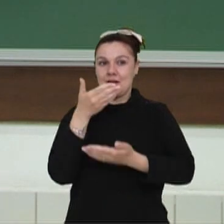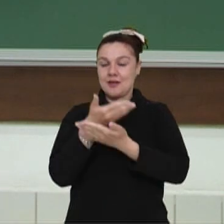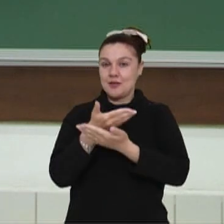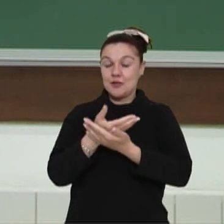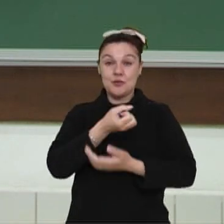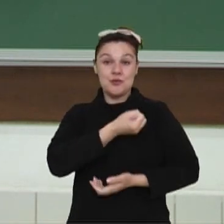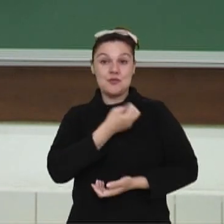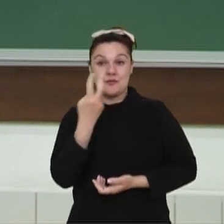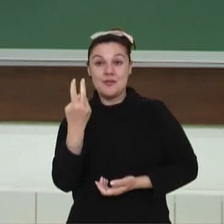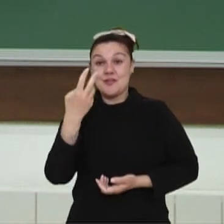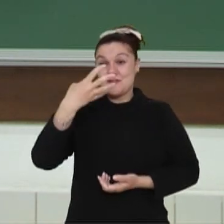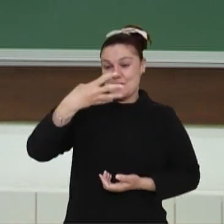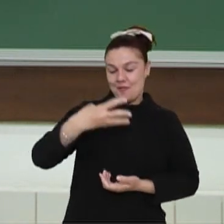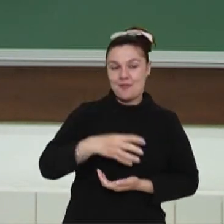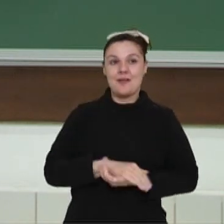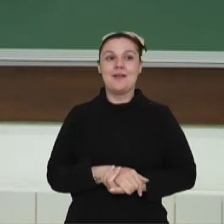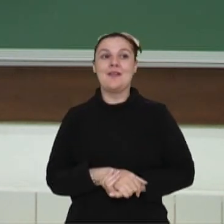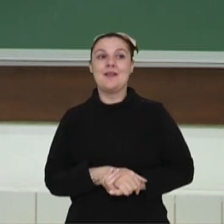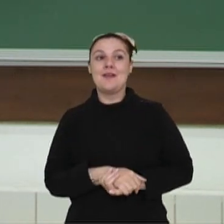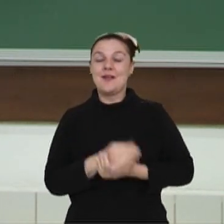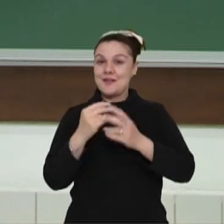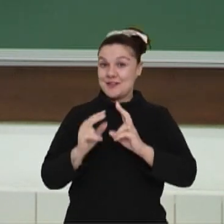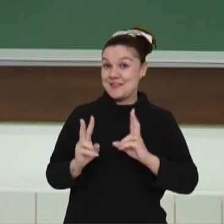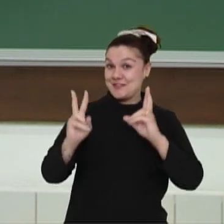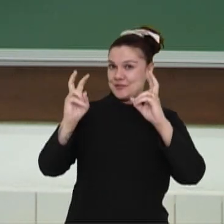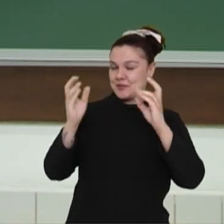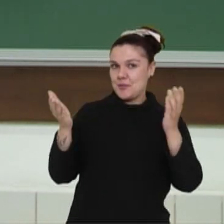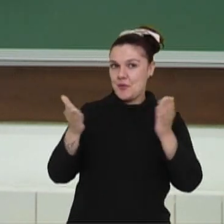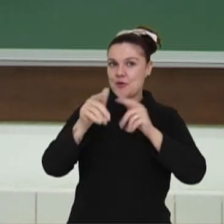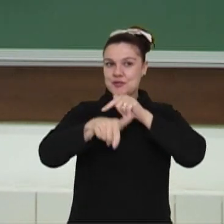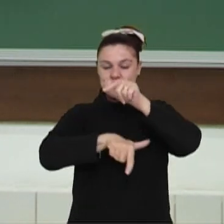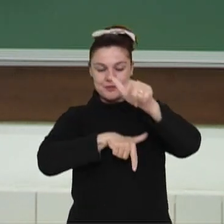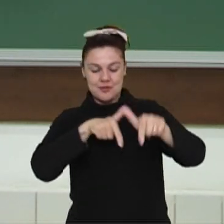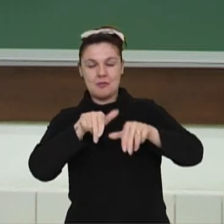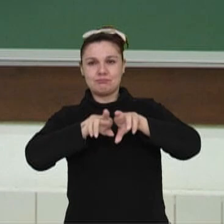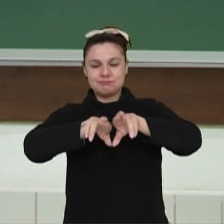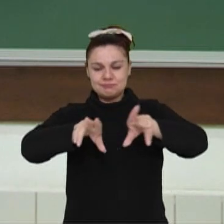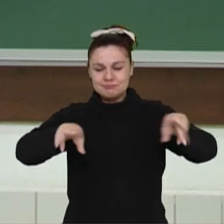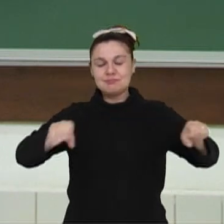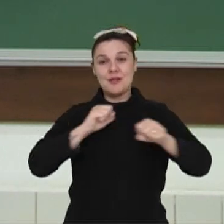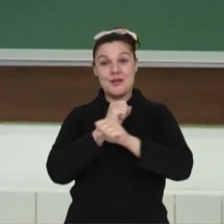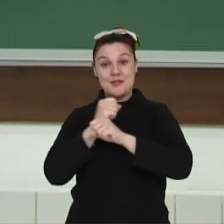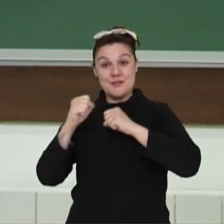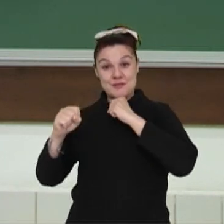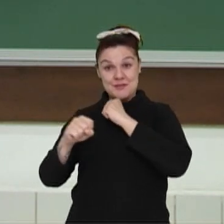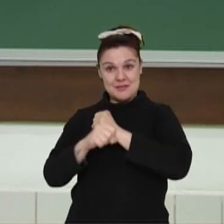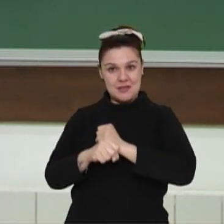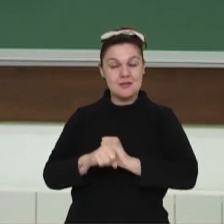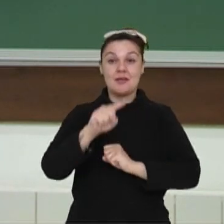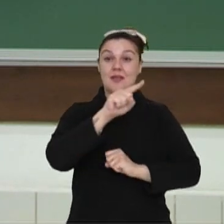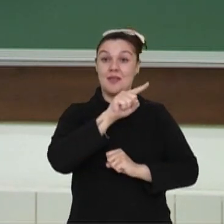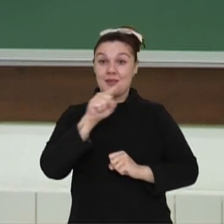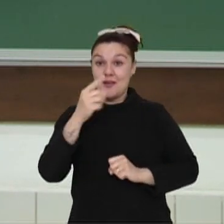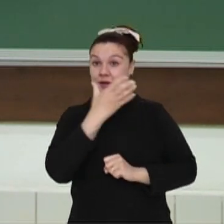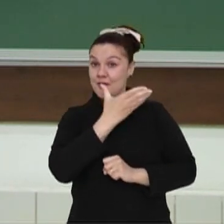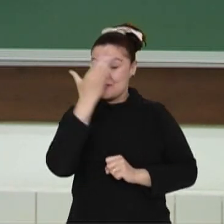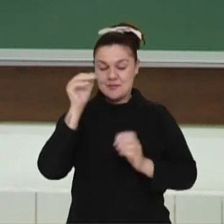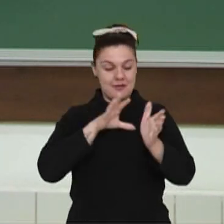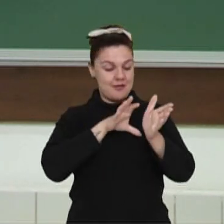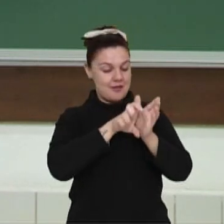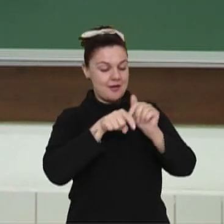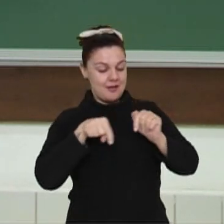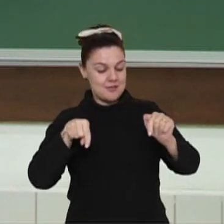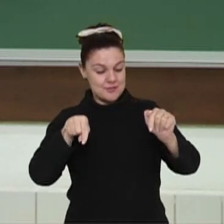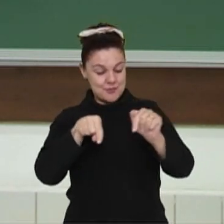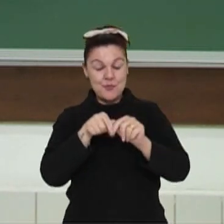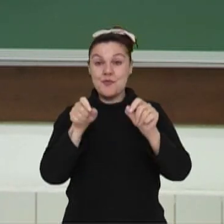aula 24. O nosso tema hoje é o trabalho nas diferentes sociedades. Não esqueçam de ir no Classroom,